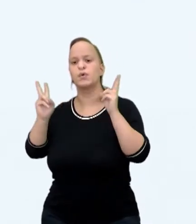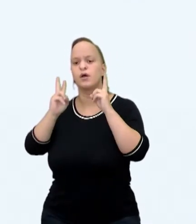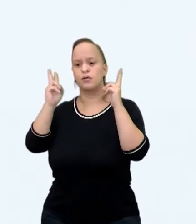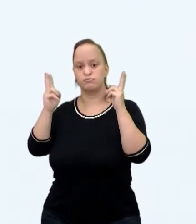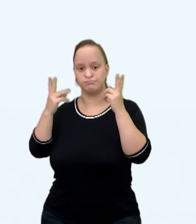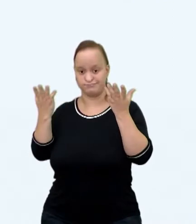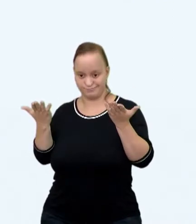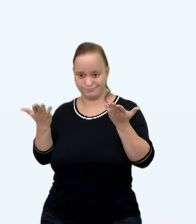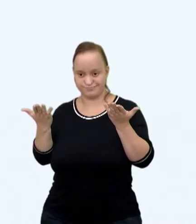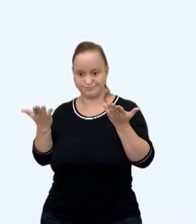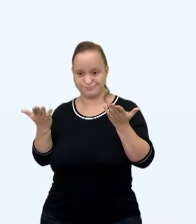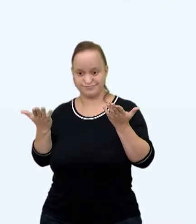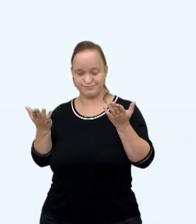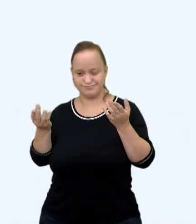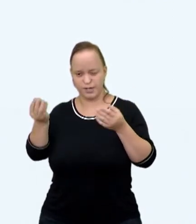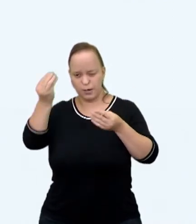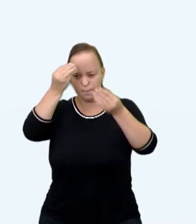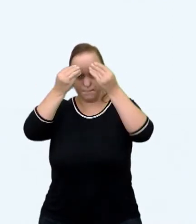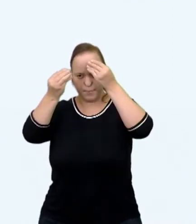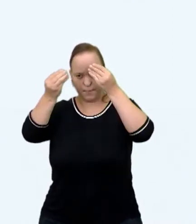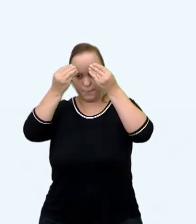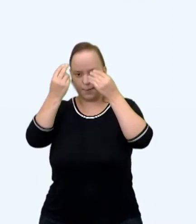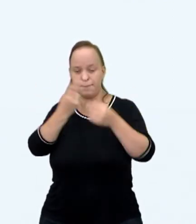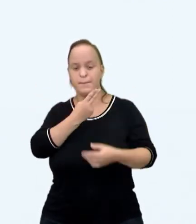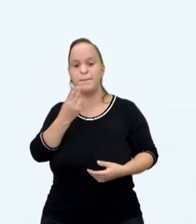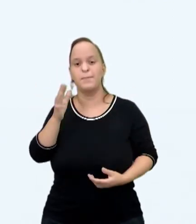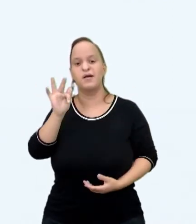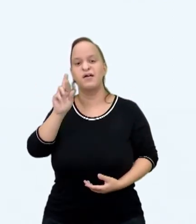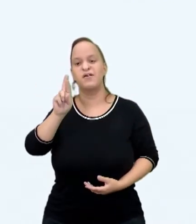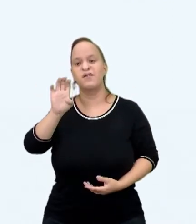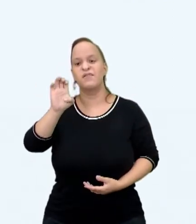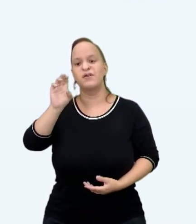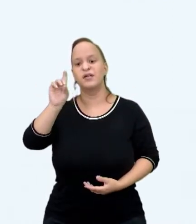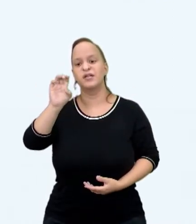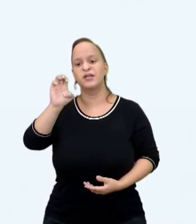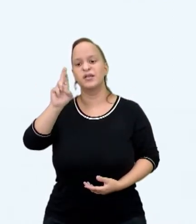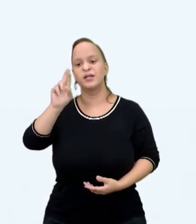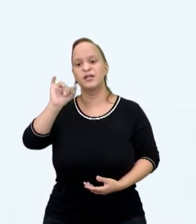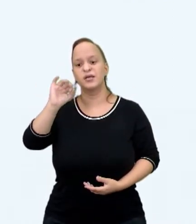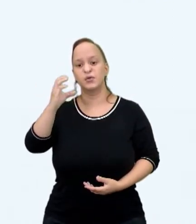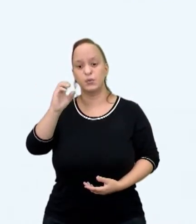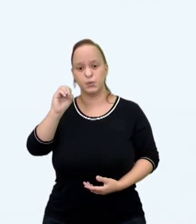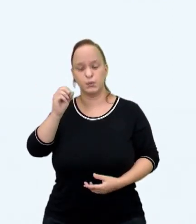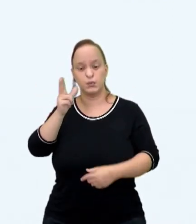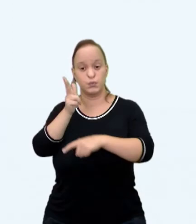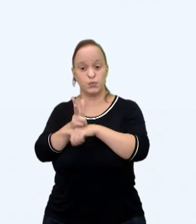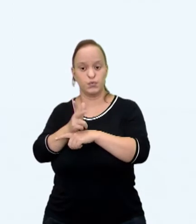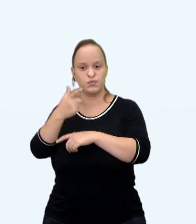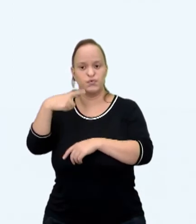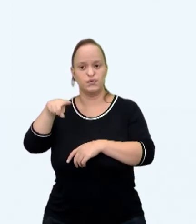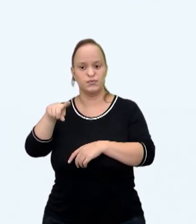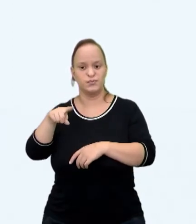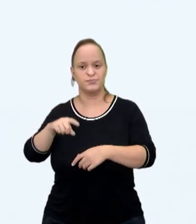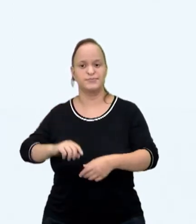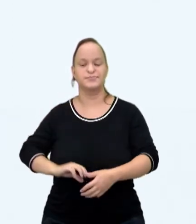no comentário para você. Meu nome é Frederico, sou publicitário e te aguardo no próximo vídeo. Até mais.